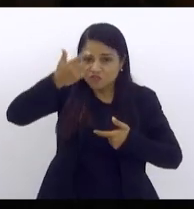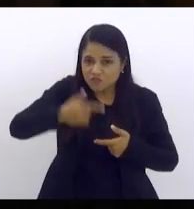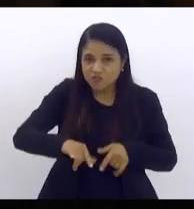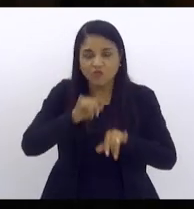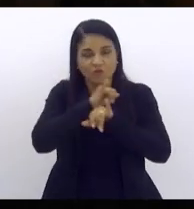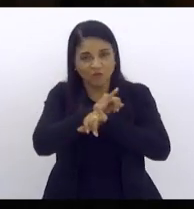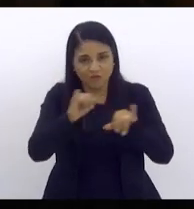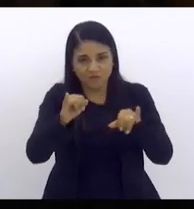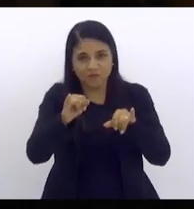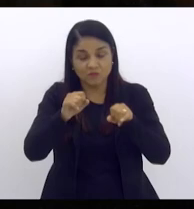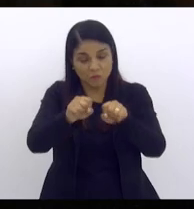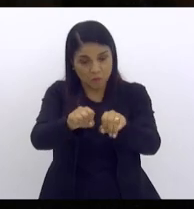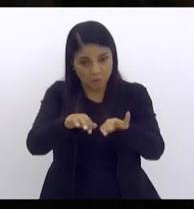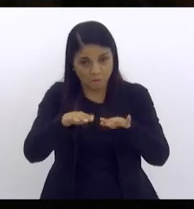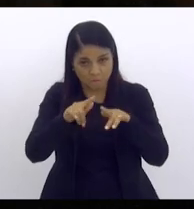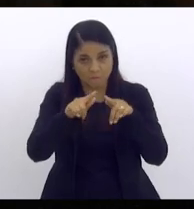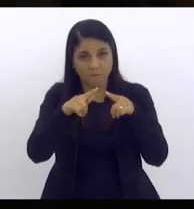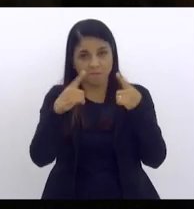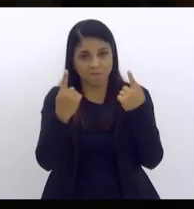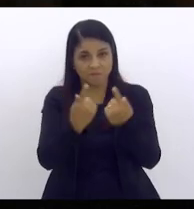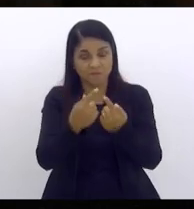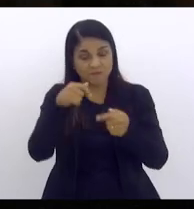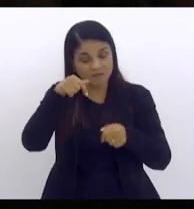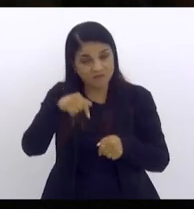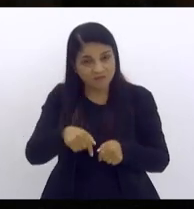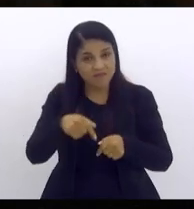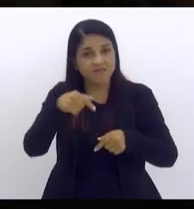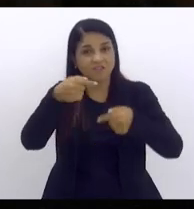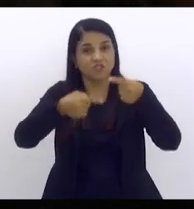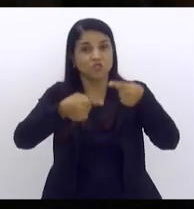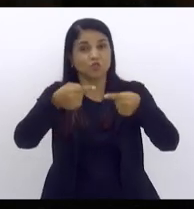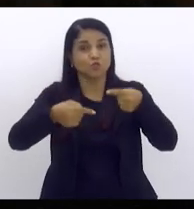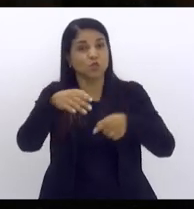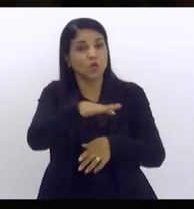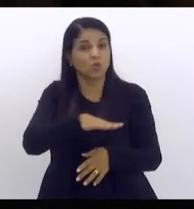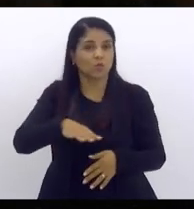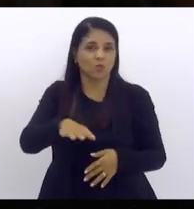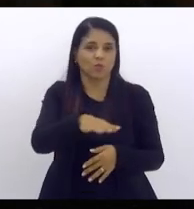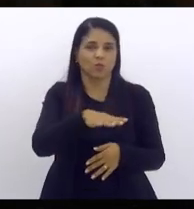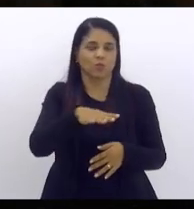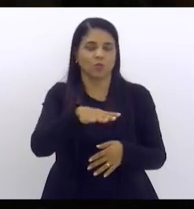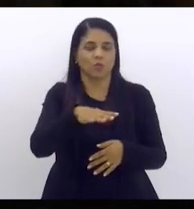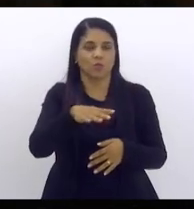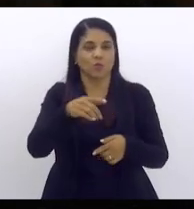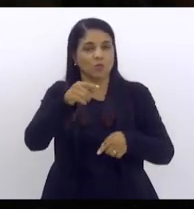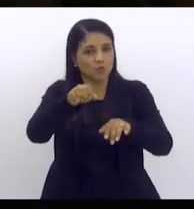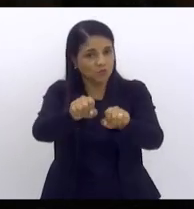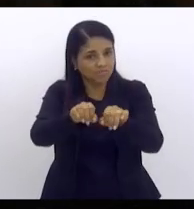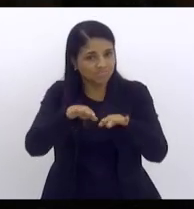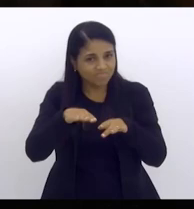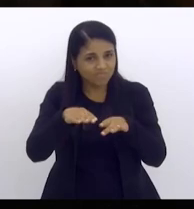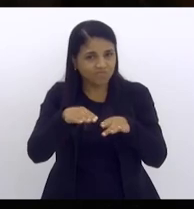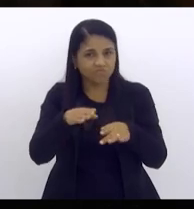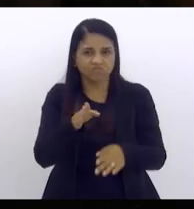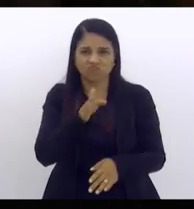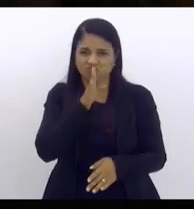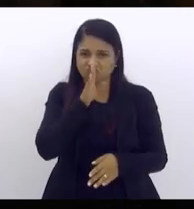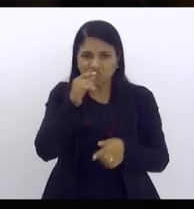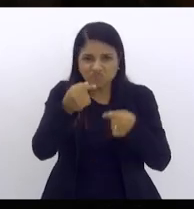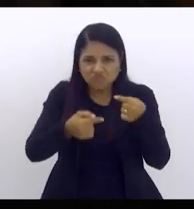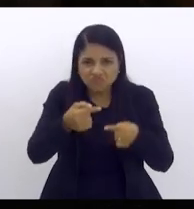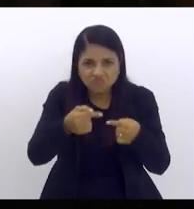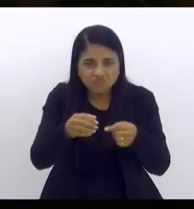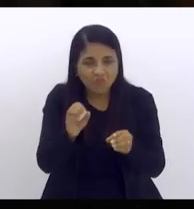o parlamento é local de discussões. Parlamento que não discute é